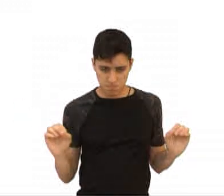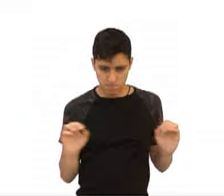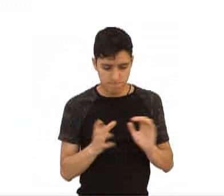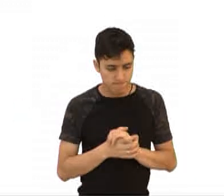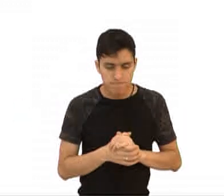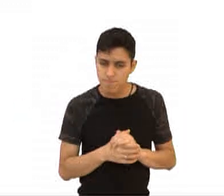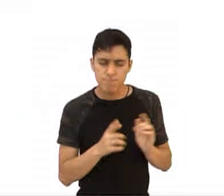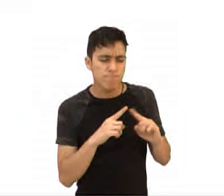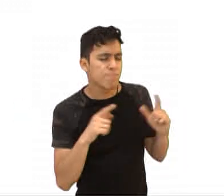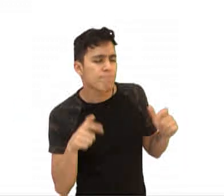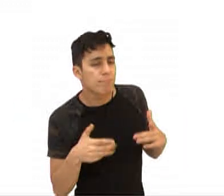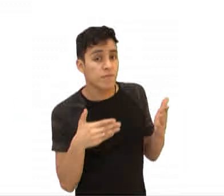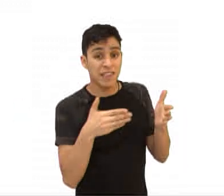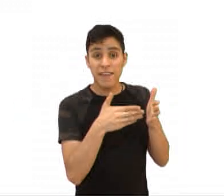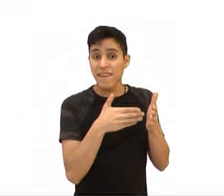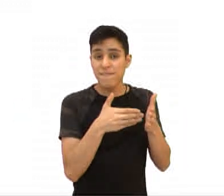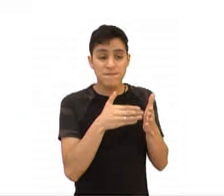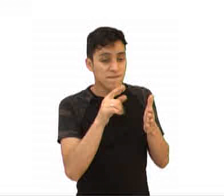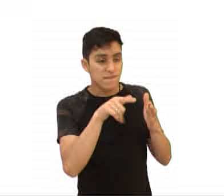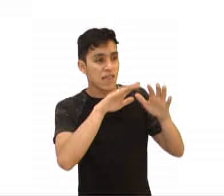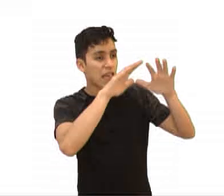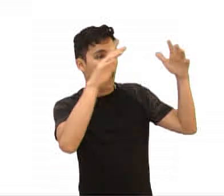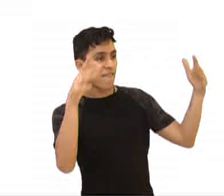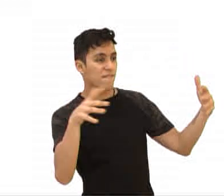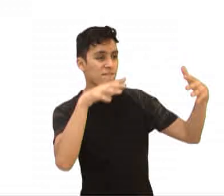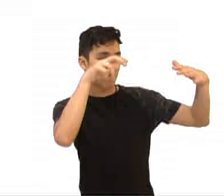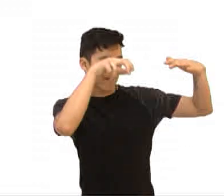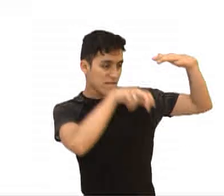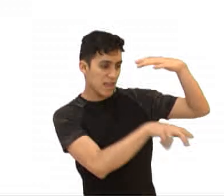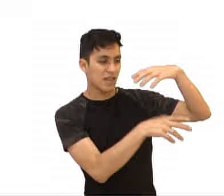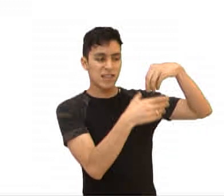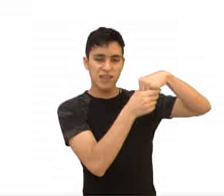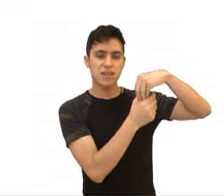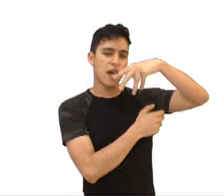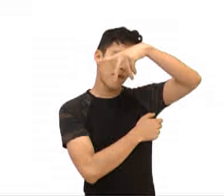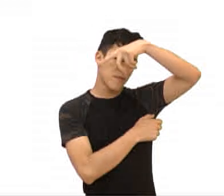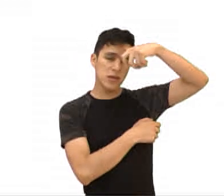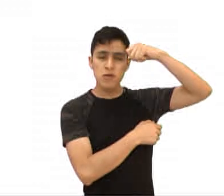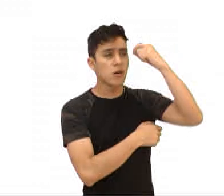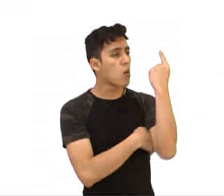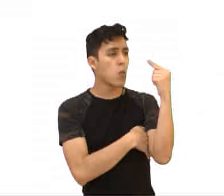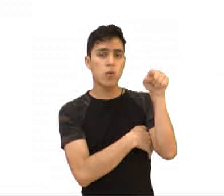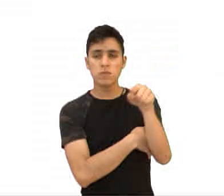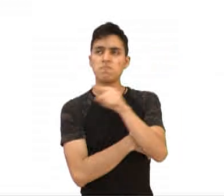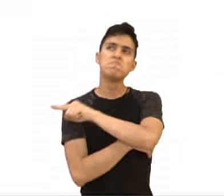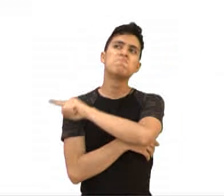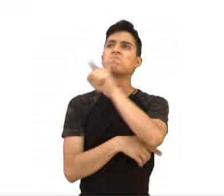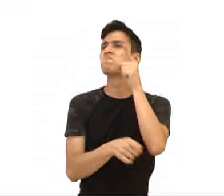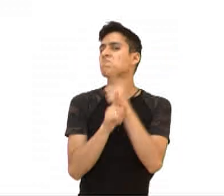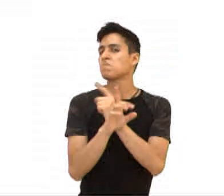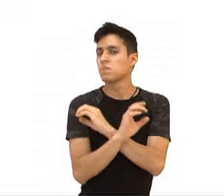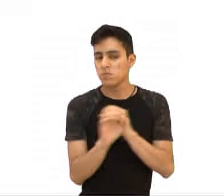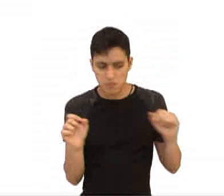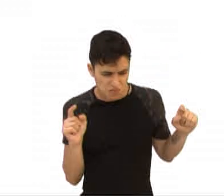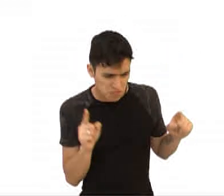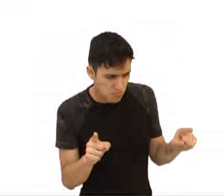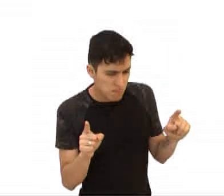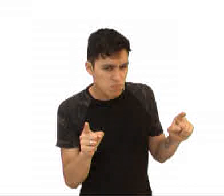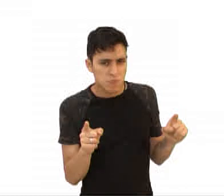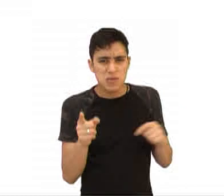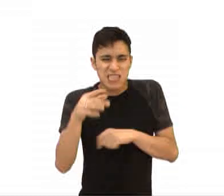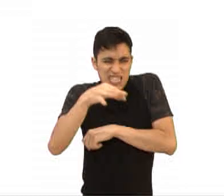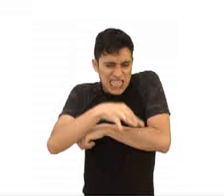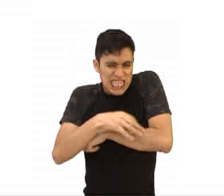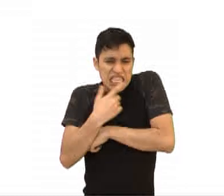a uma caverna da região amazônica, não sendo encontrada em outros lugares. O inseto não se alimenta de sangue nem transmite doenças,